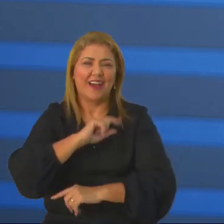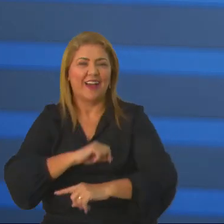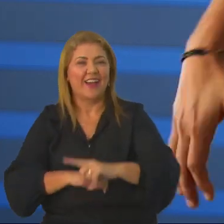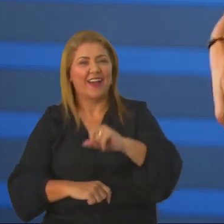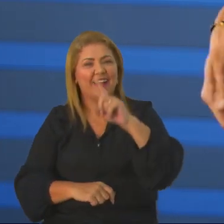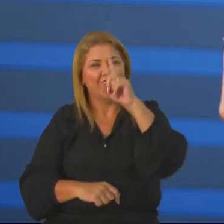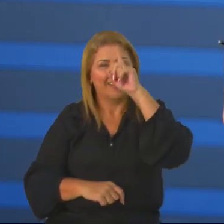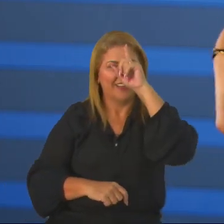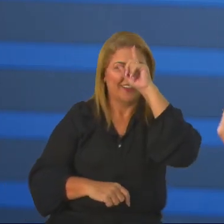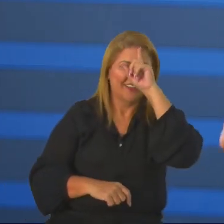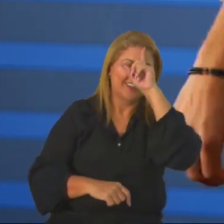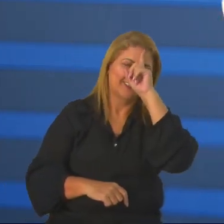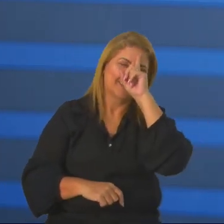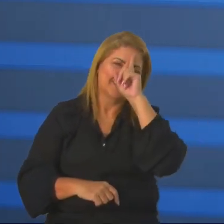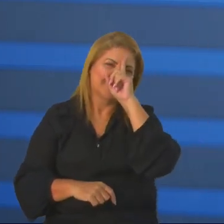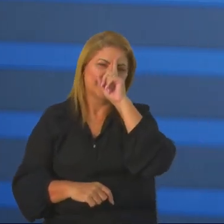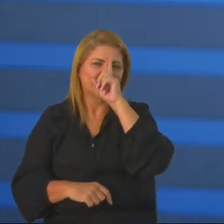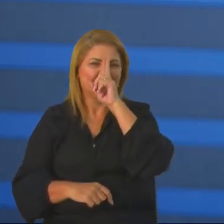amarelo.